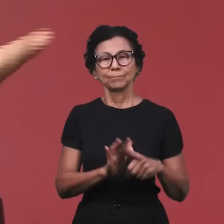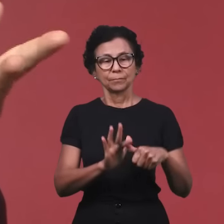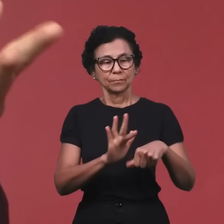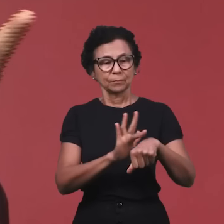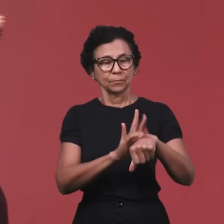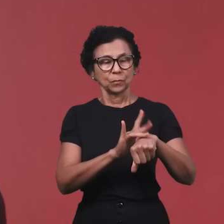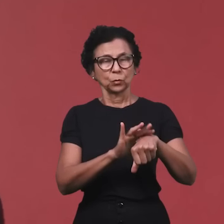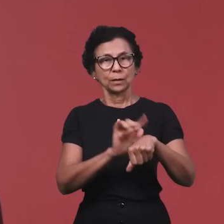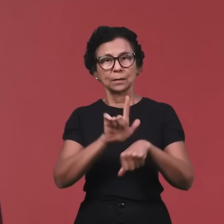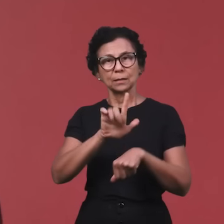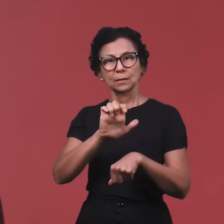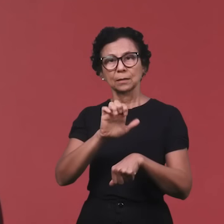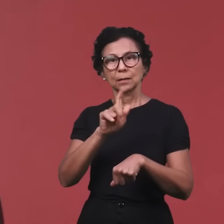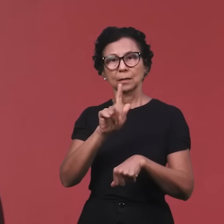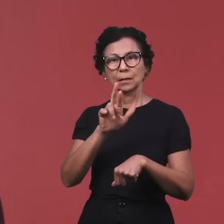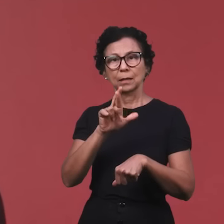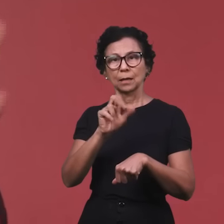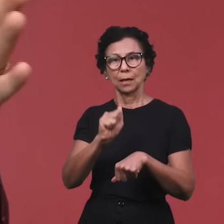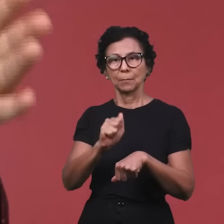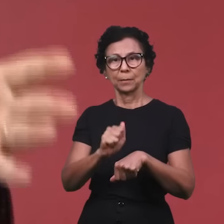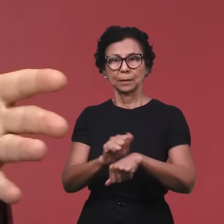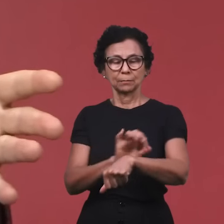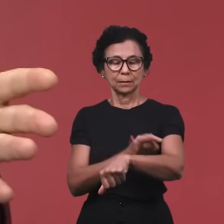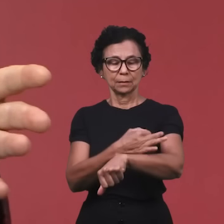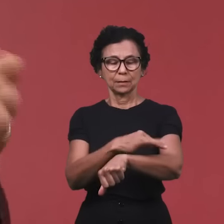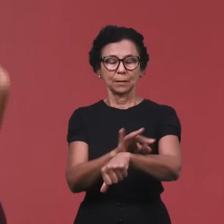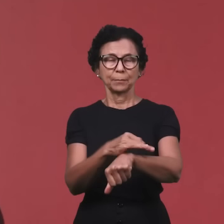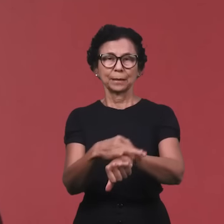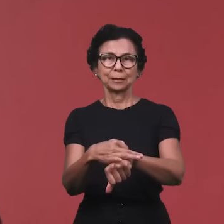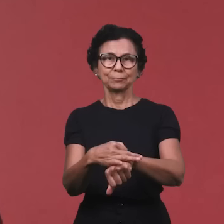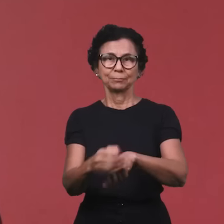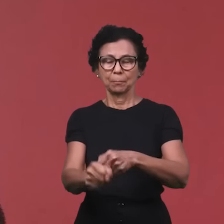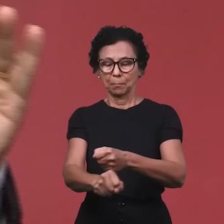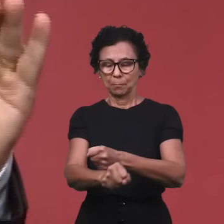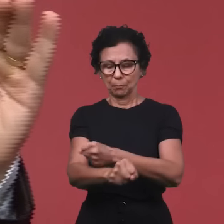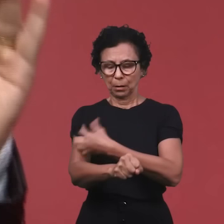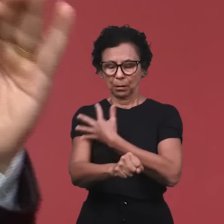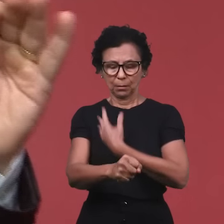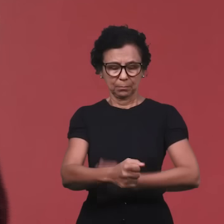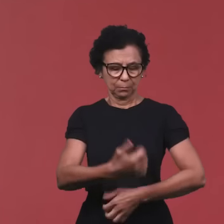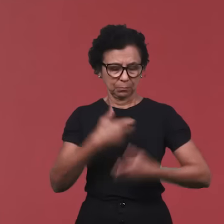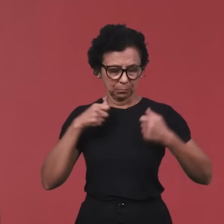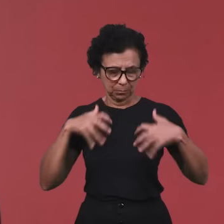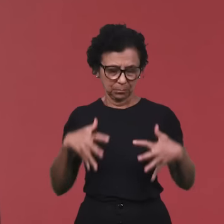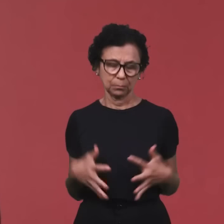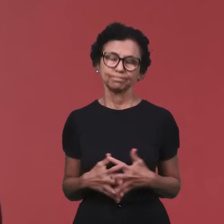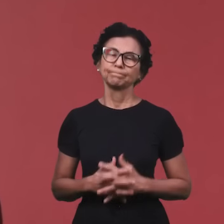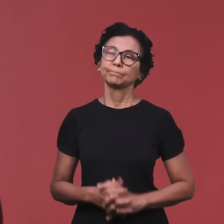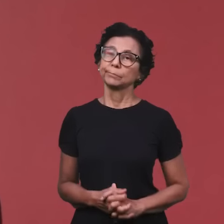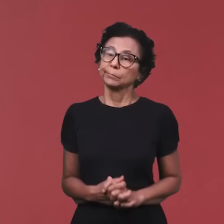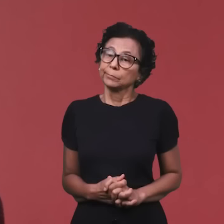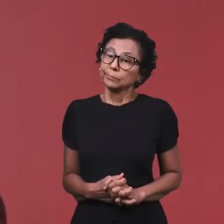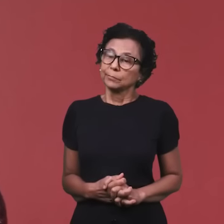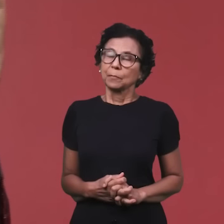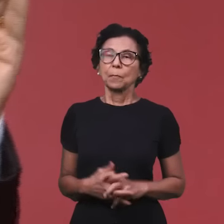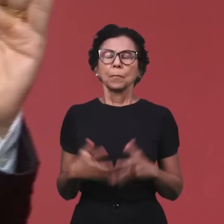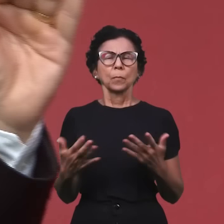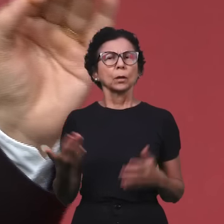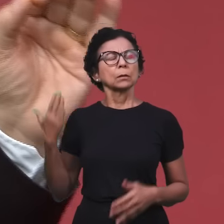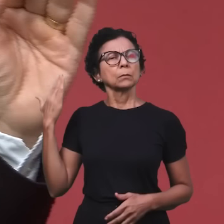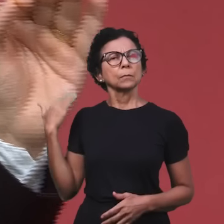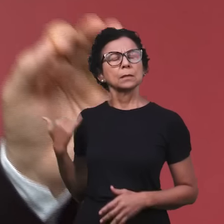tudo de bom foi o quê? Foi eclipsado pela expressão, porém leproso. Ou seja, a lepra,